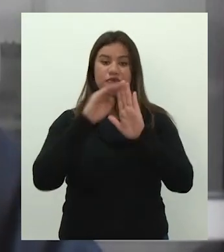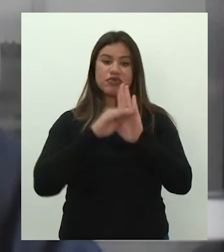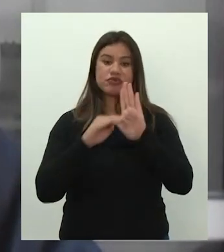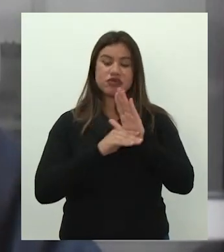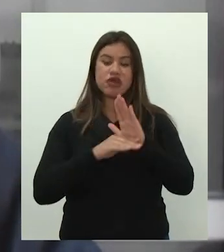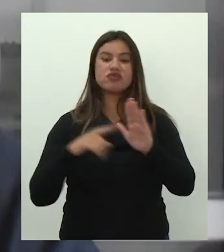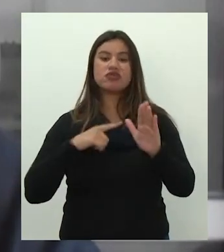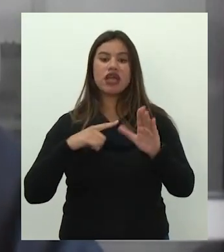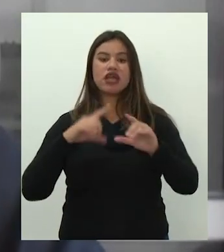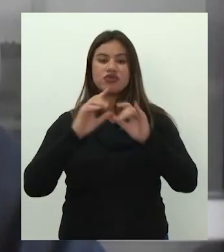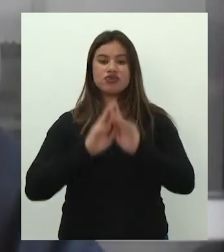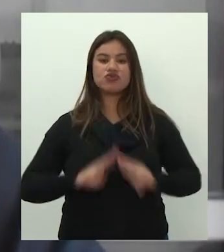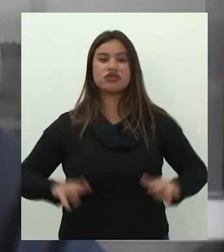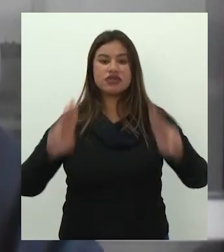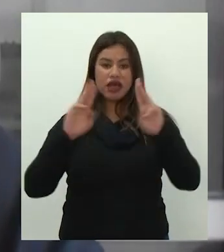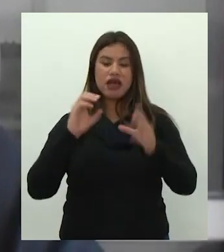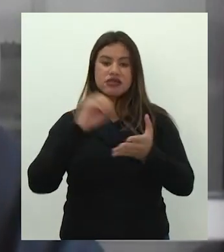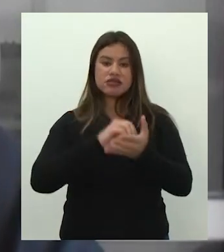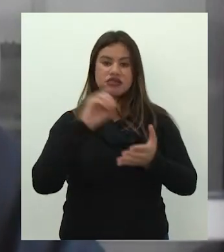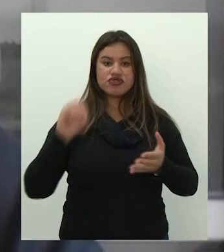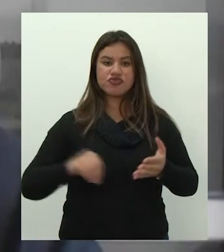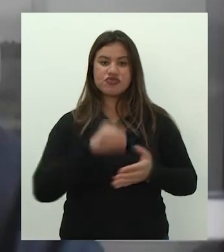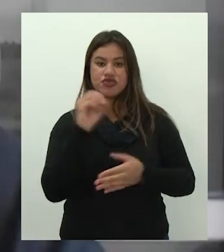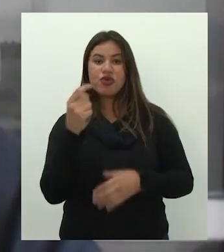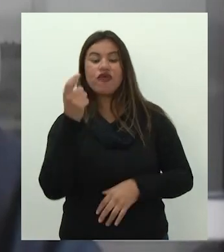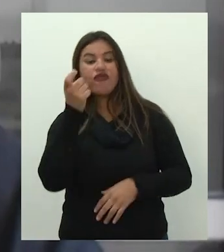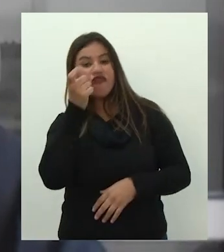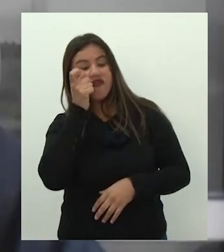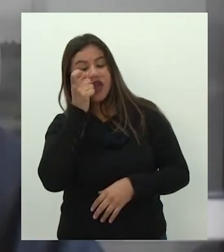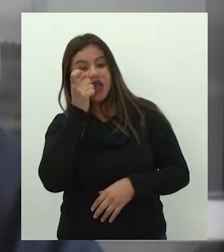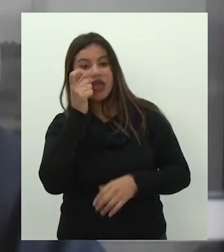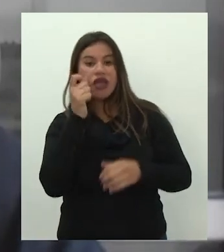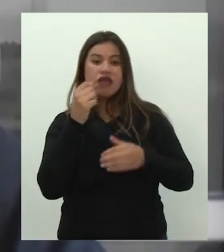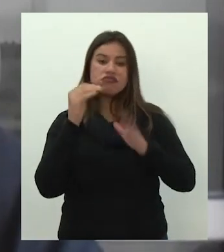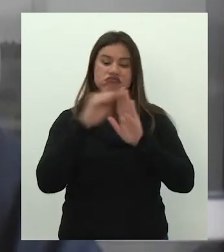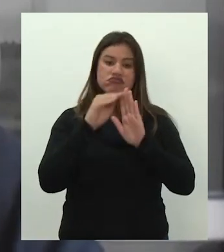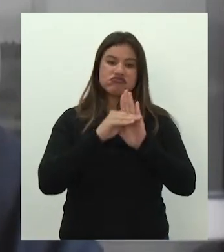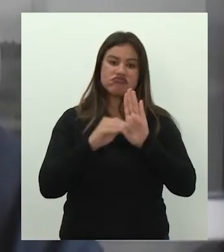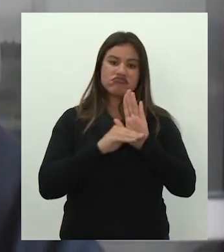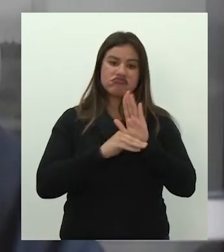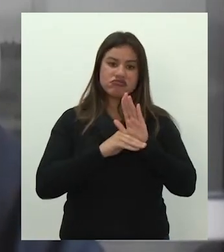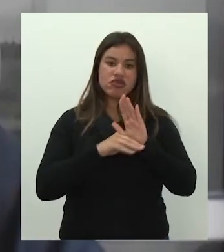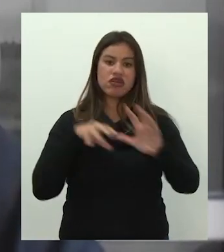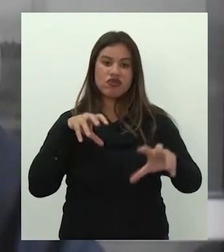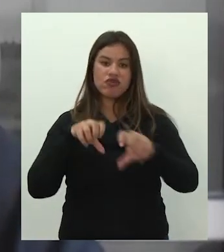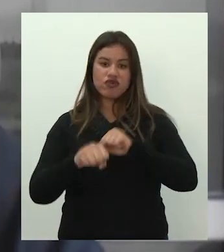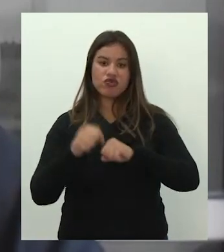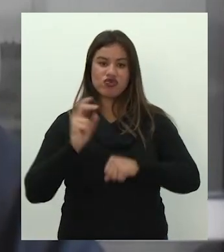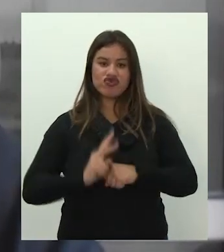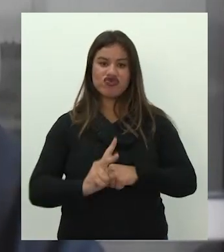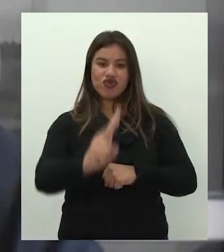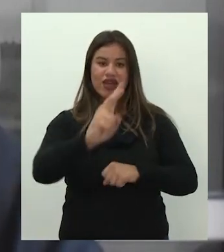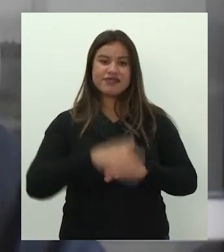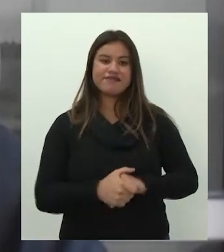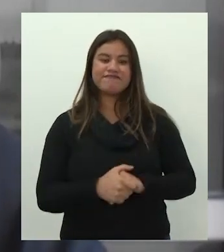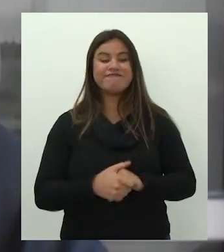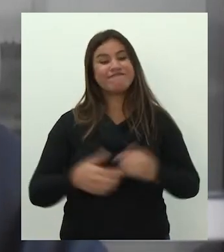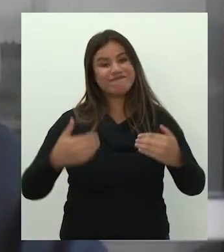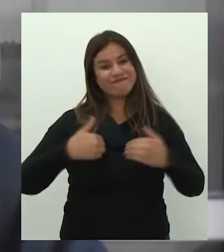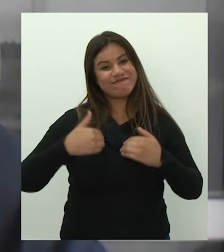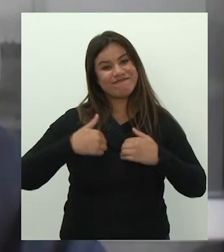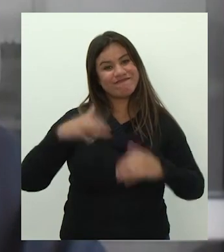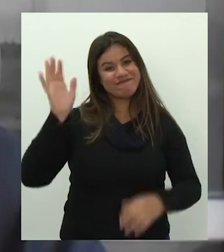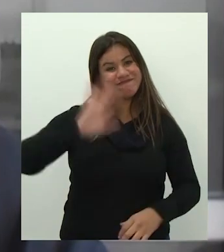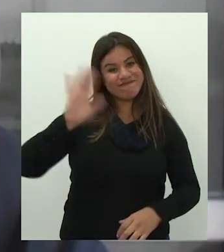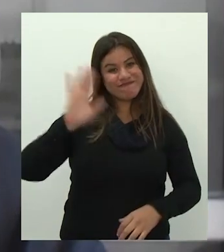no site do Centro de Mídia, tá? Onde lá vocês podem encontrar a nossa programação do canal Formação Continuada. Eu me despeço de